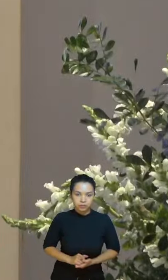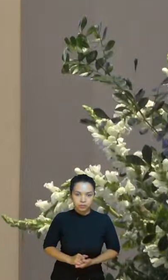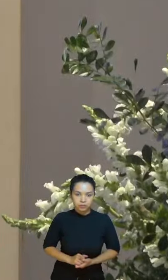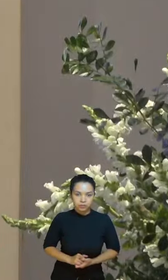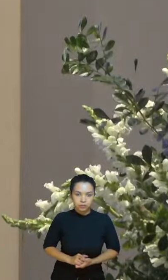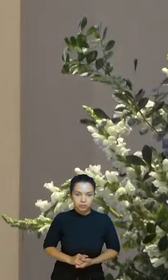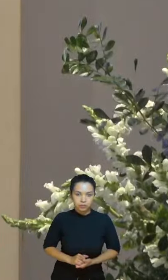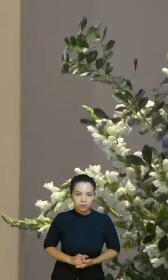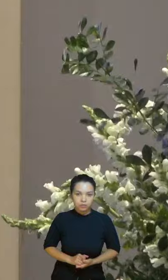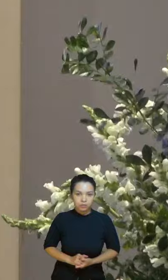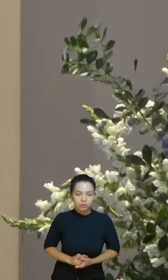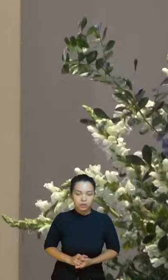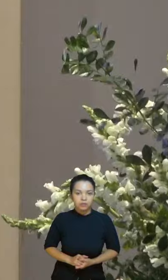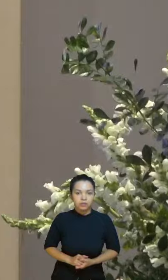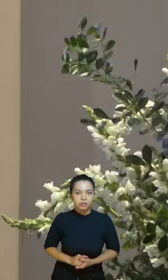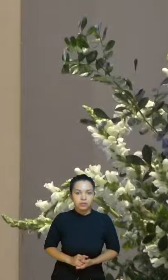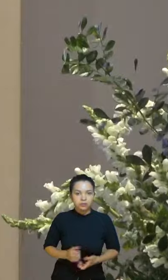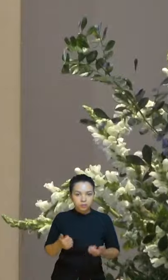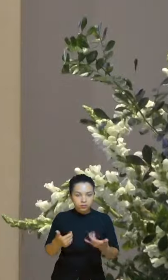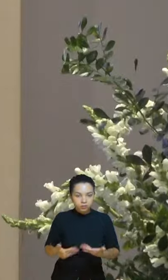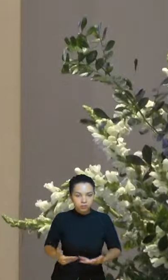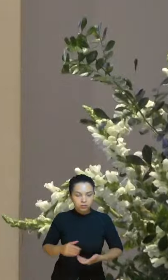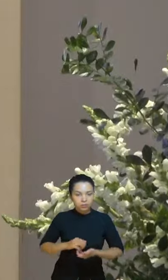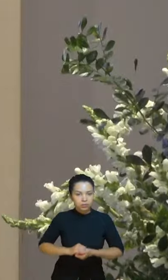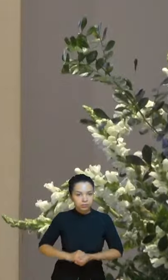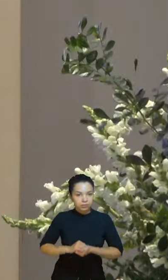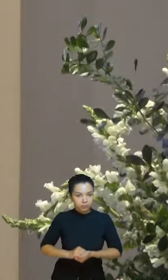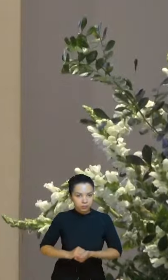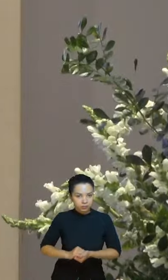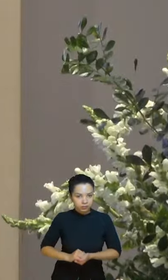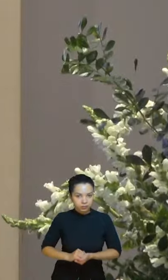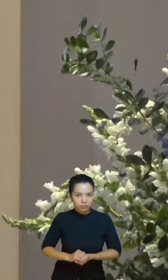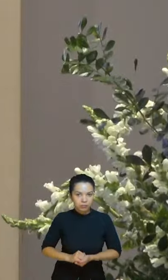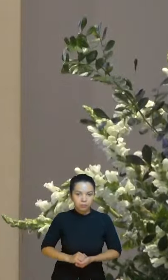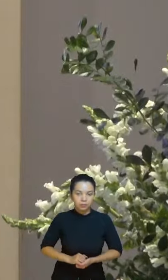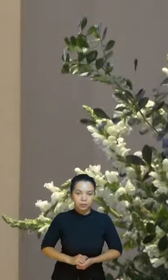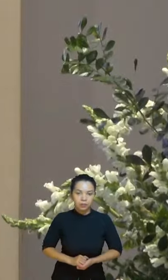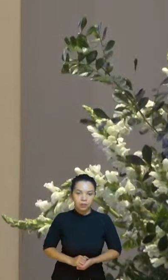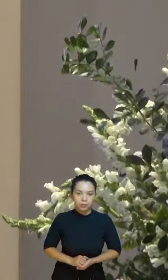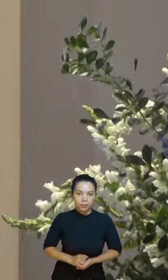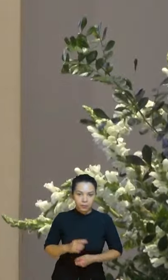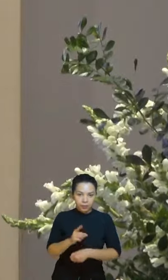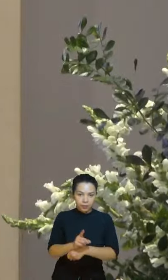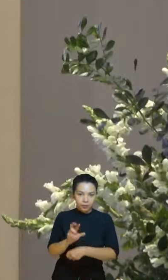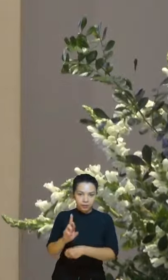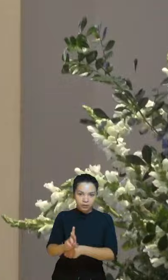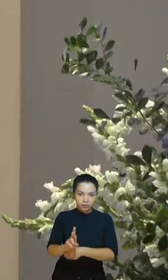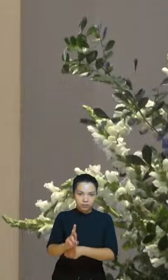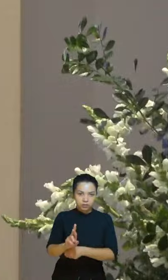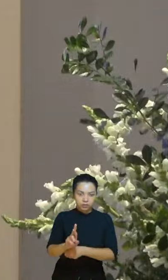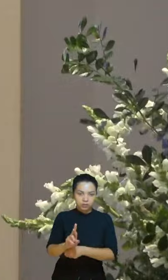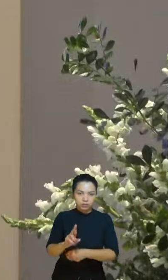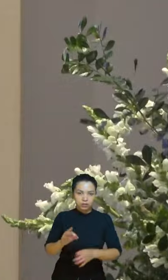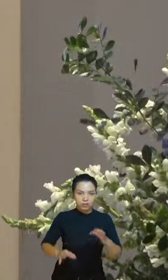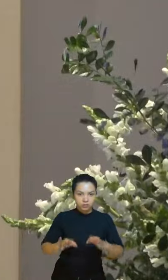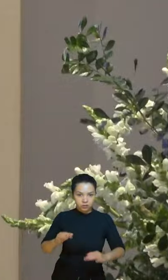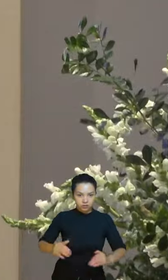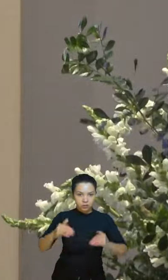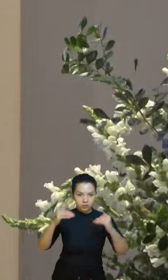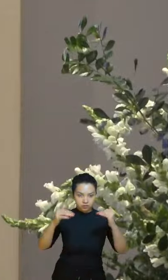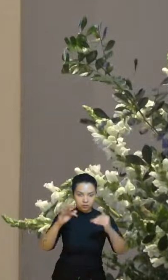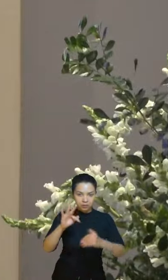uma expressa saudação ao Dr Desembargador Fernando